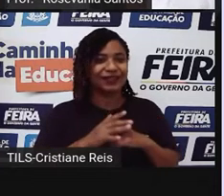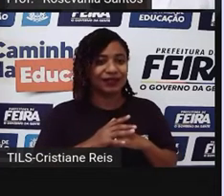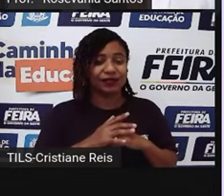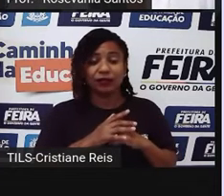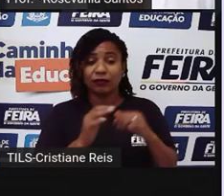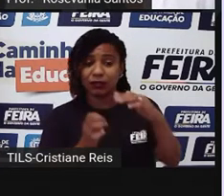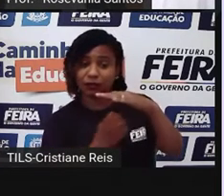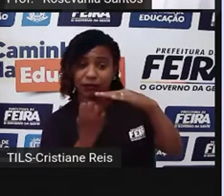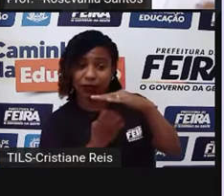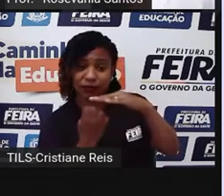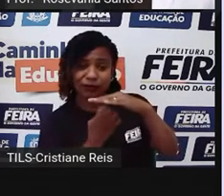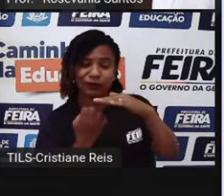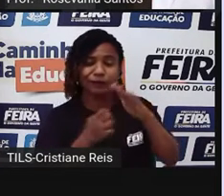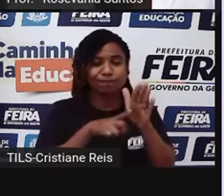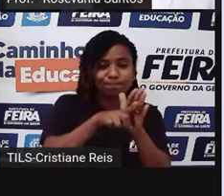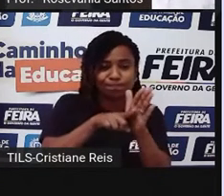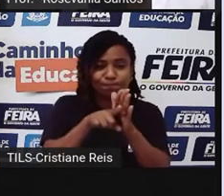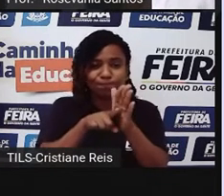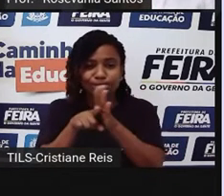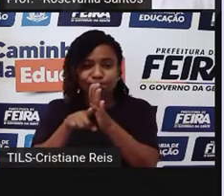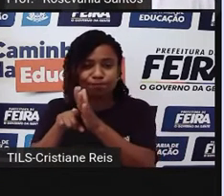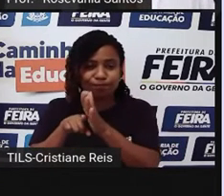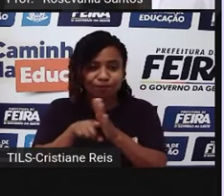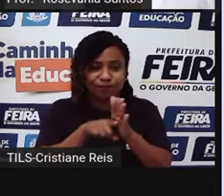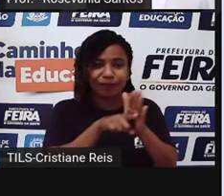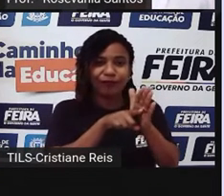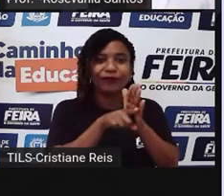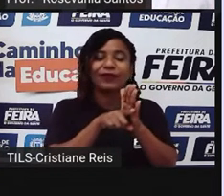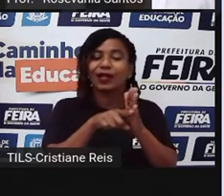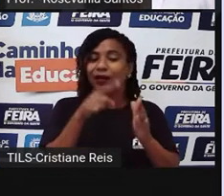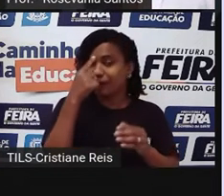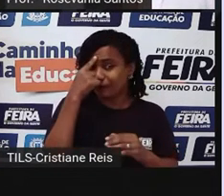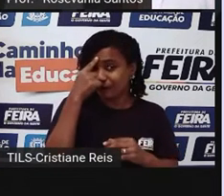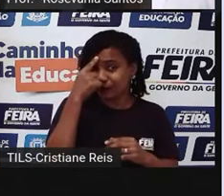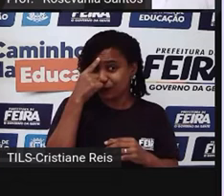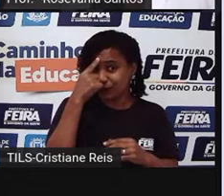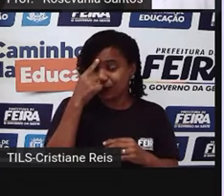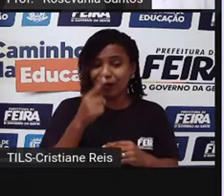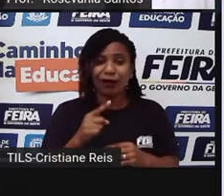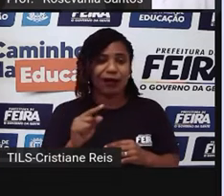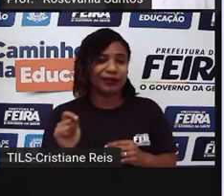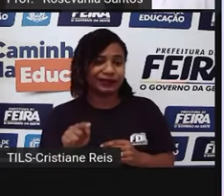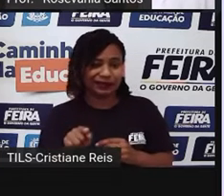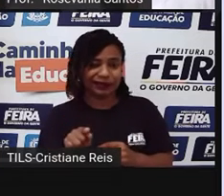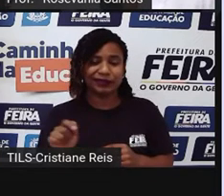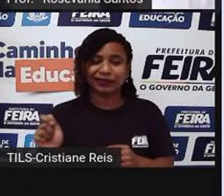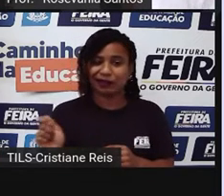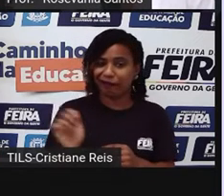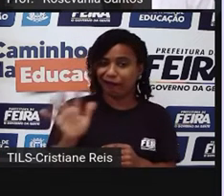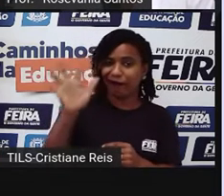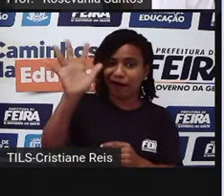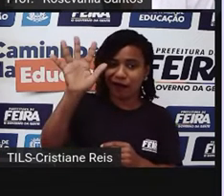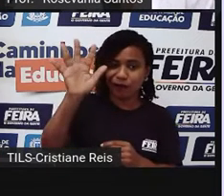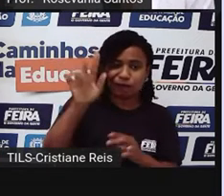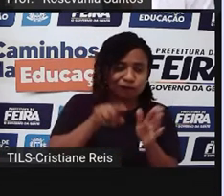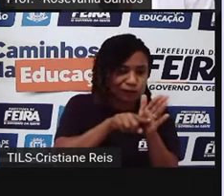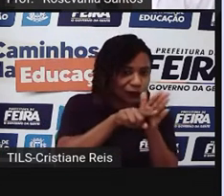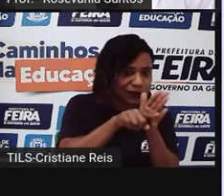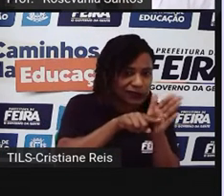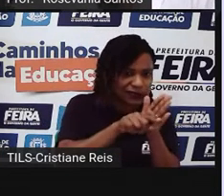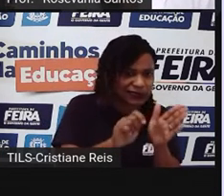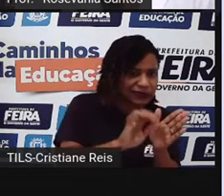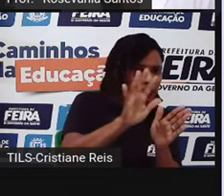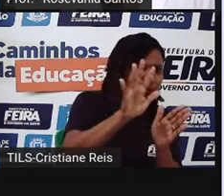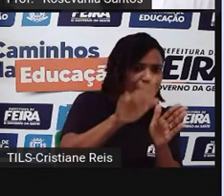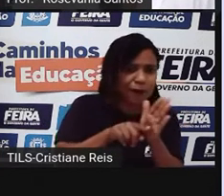já está observando, é reduzir os custos pela exploração da mão de obra, matéria-prima,